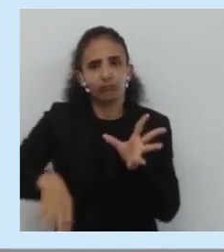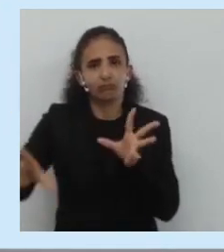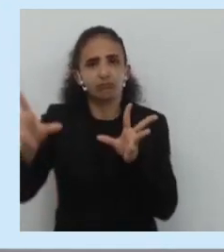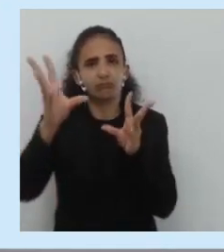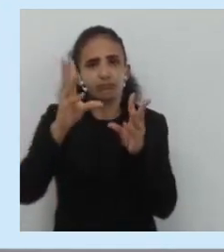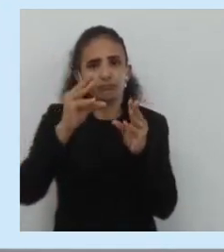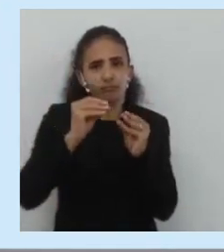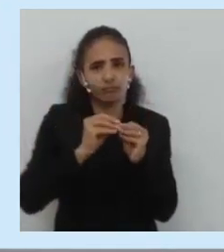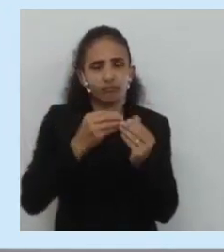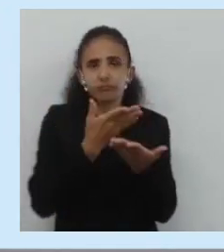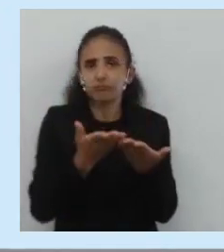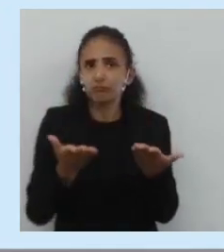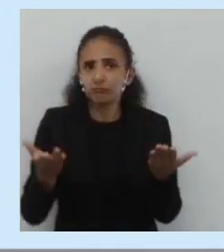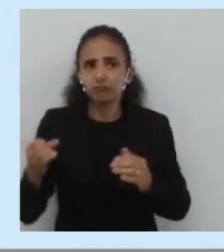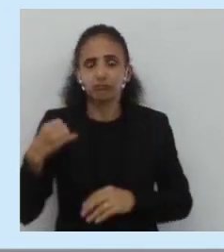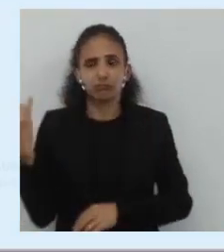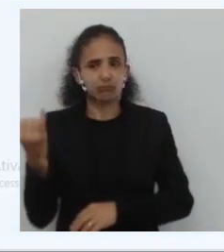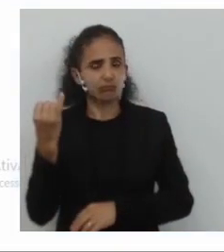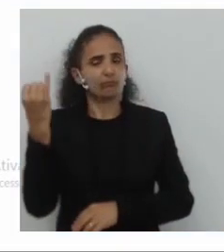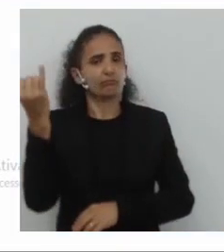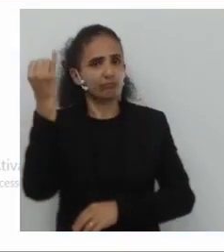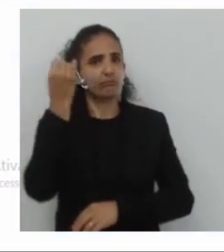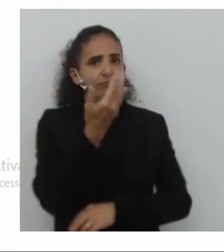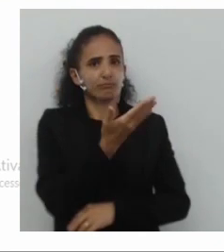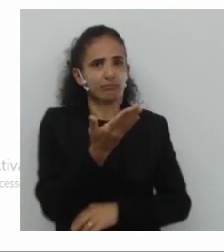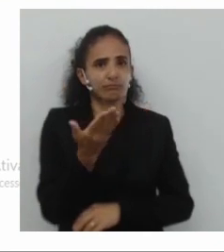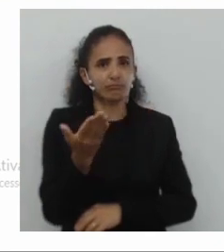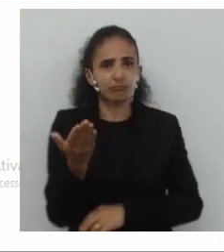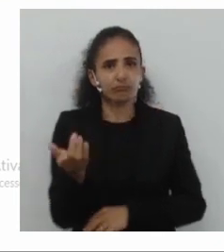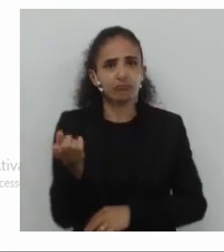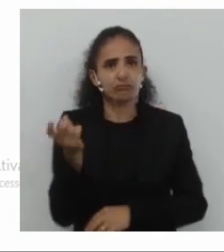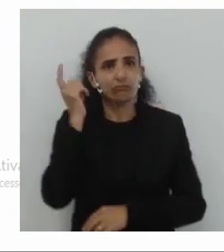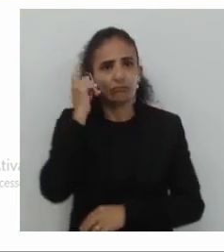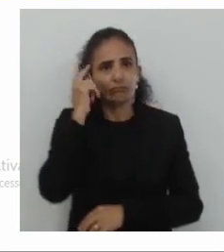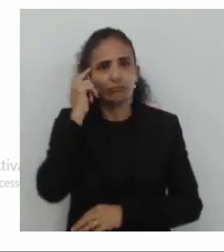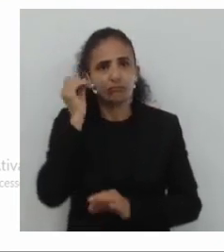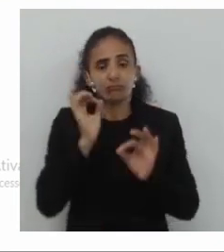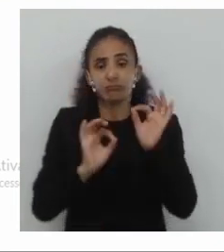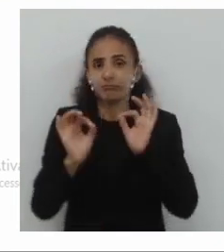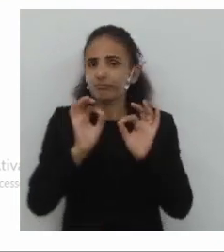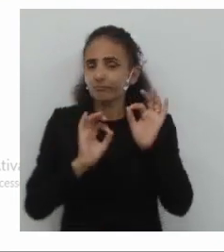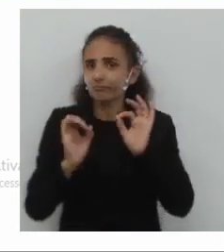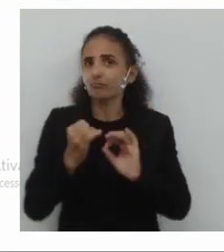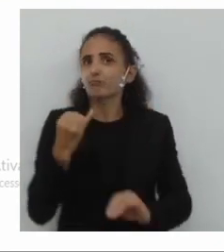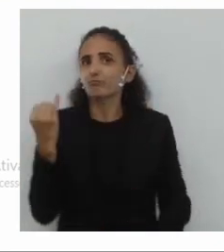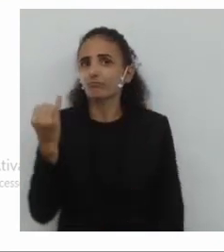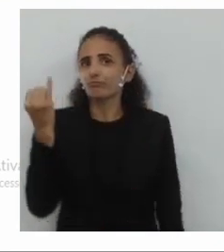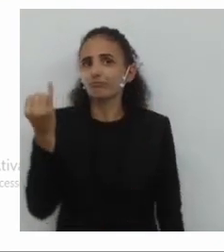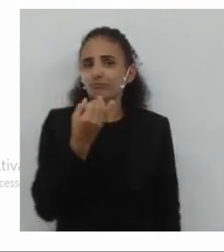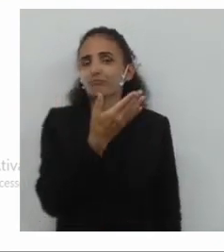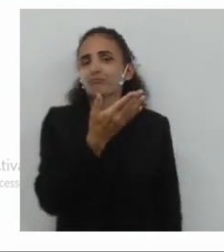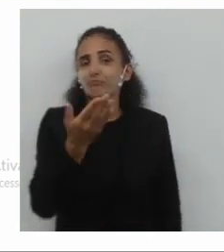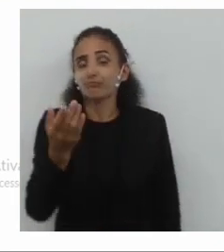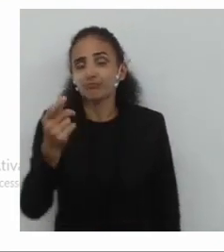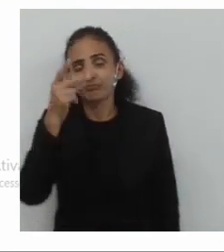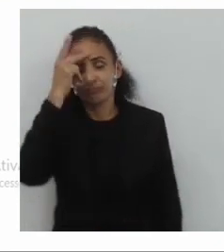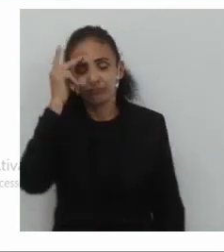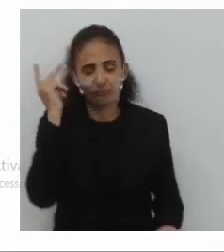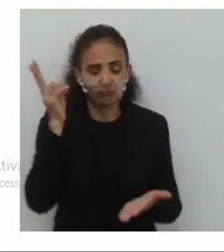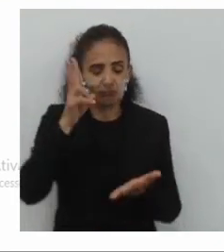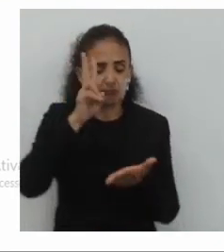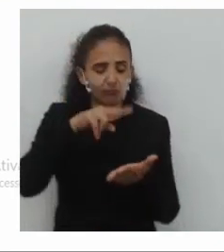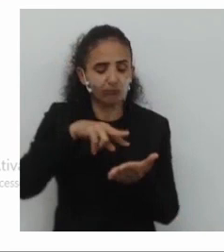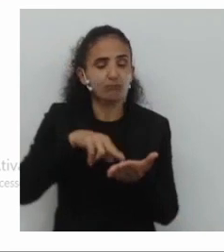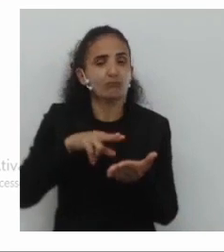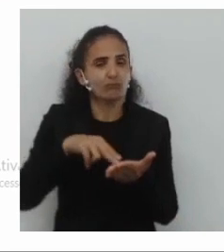resumo, certo? Outra questão importante, olhando para a tela, esta forma tem a vantagem de dar ao leitor